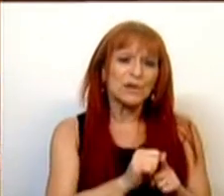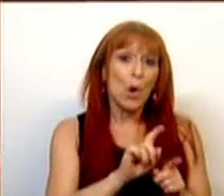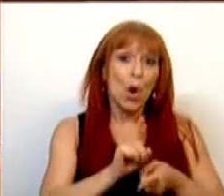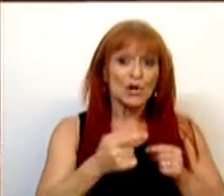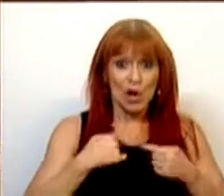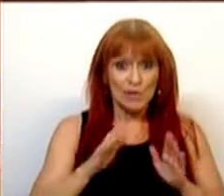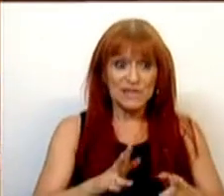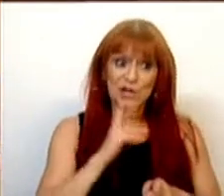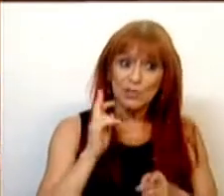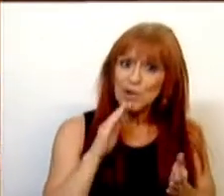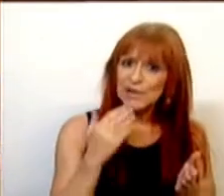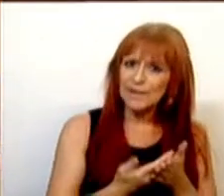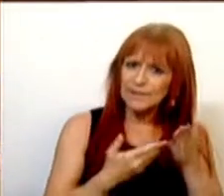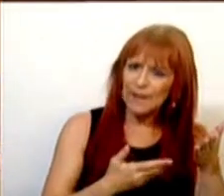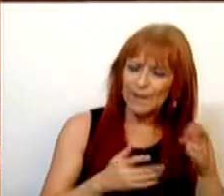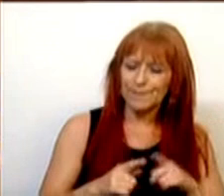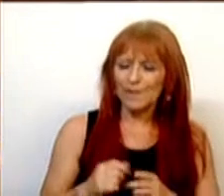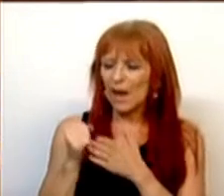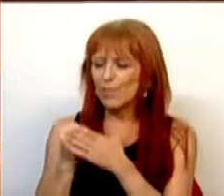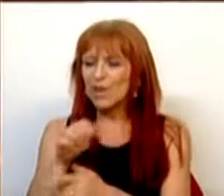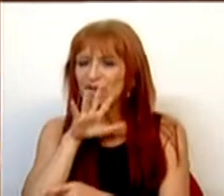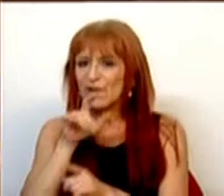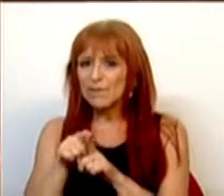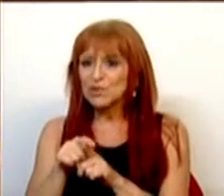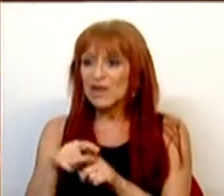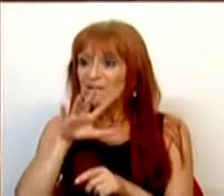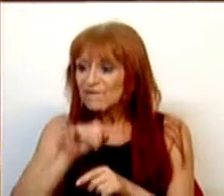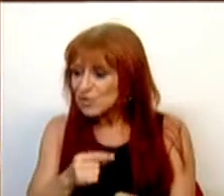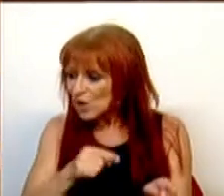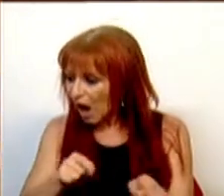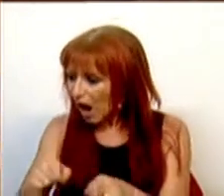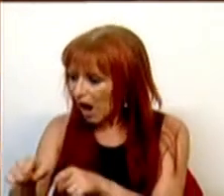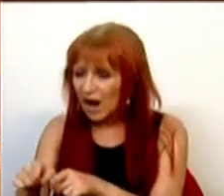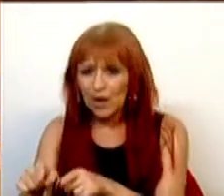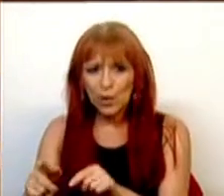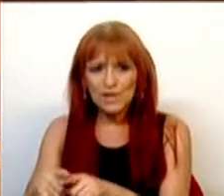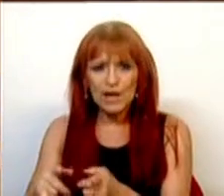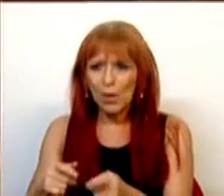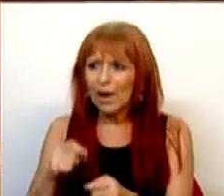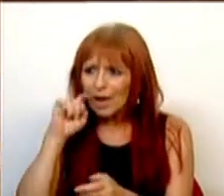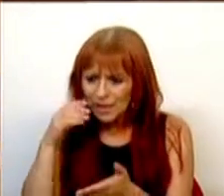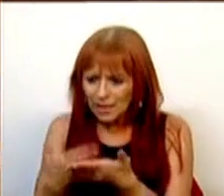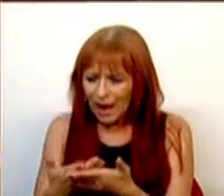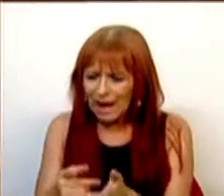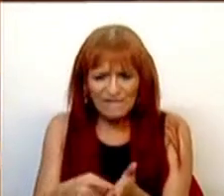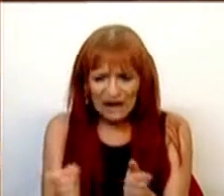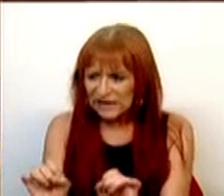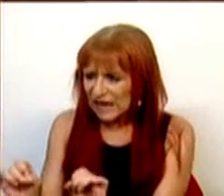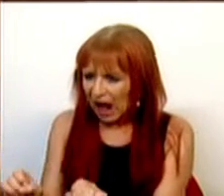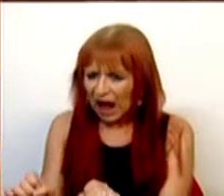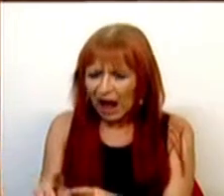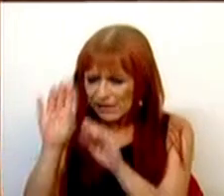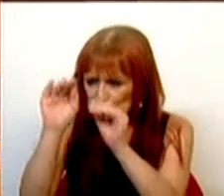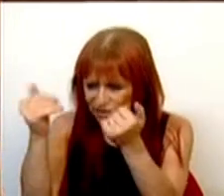quais temos de dar resposta, apoiar as famílias com filhos, que lhes tentam garantir que nada falte, que passa